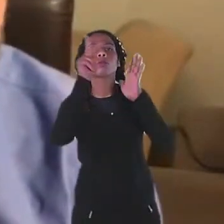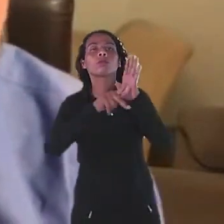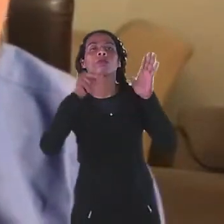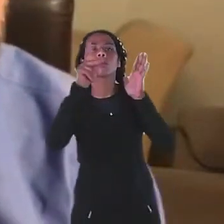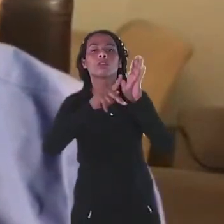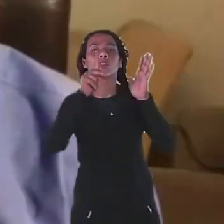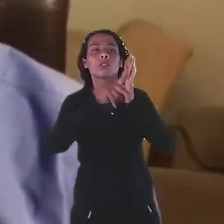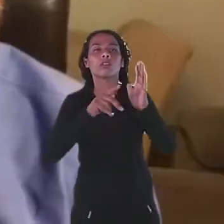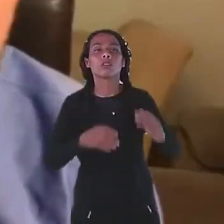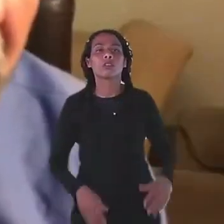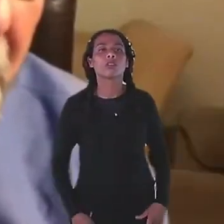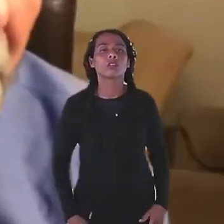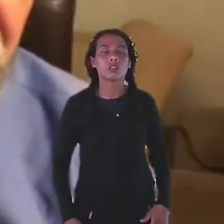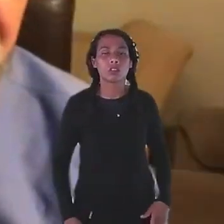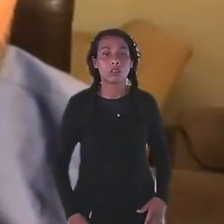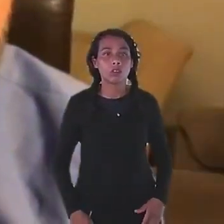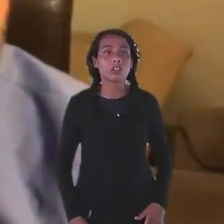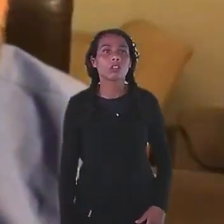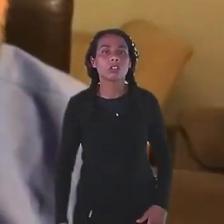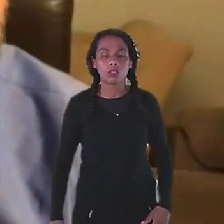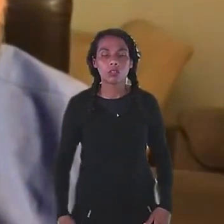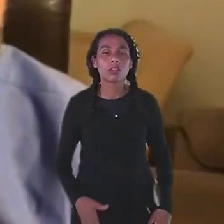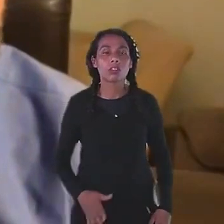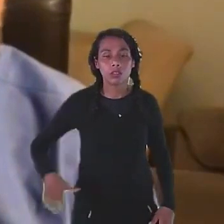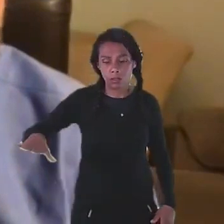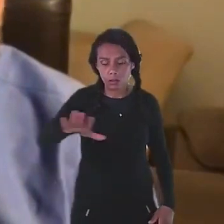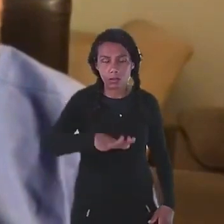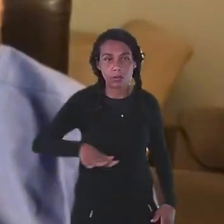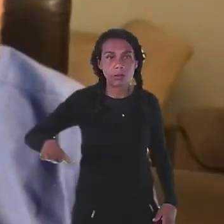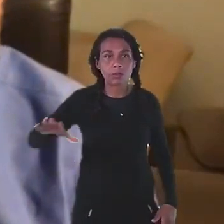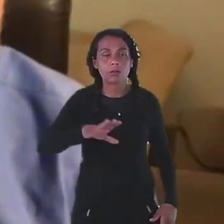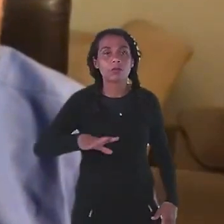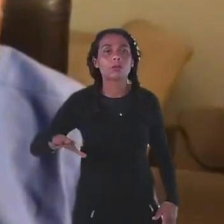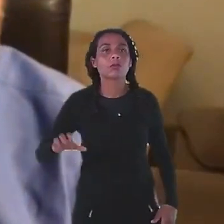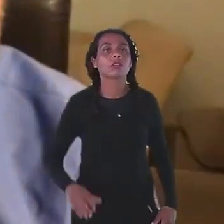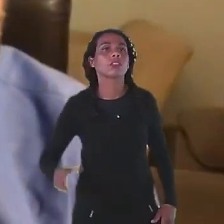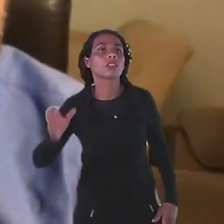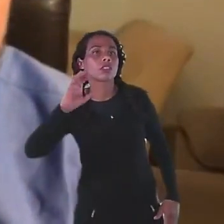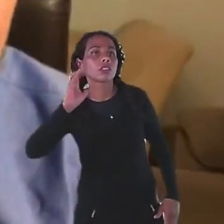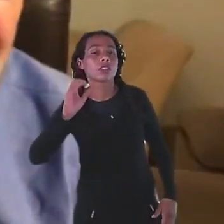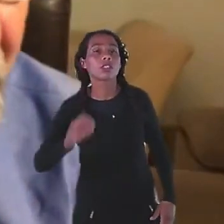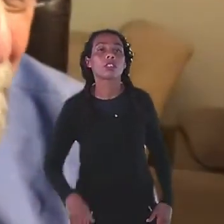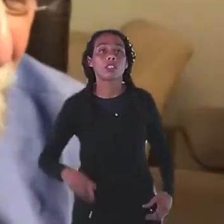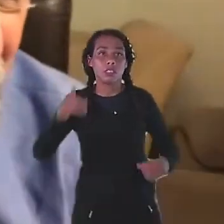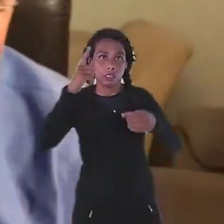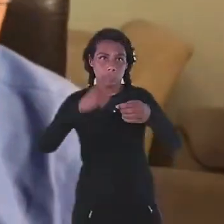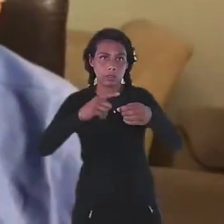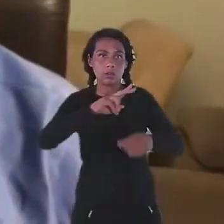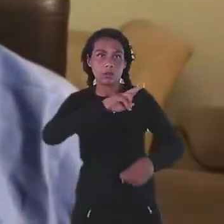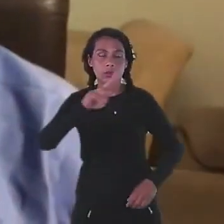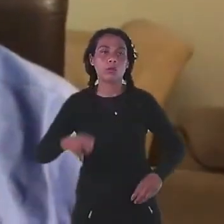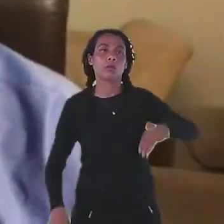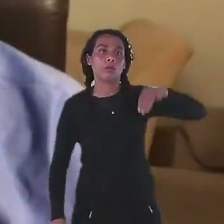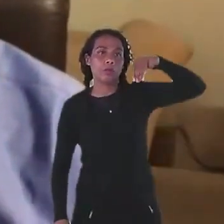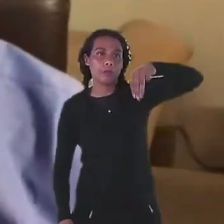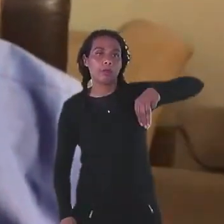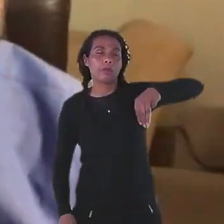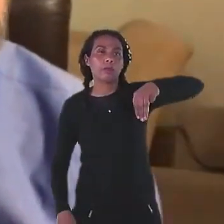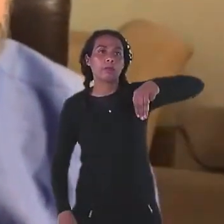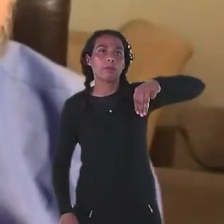de Neurociências que foi criado e depois virou o Campus do Cérebro na cidade de Macaíba, né? E eu recebi um telefonema